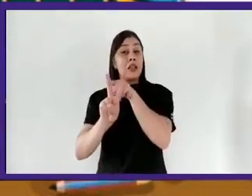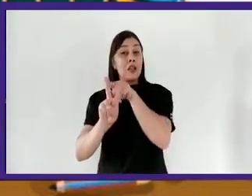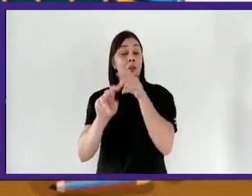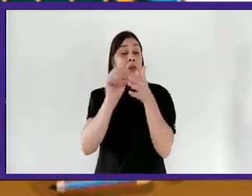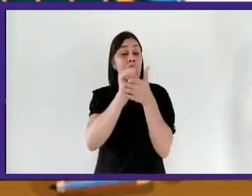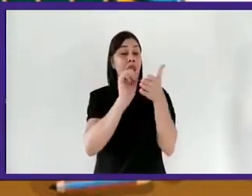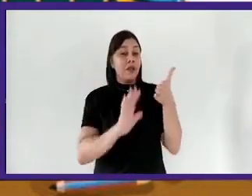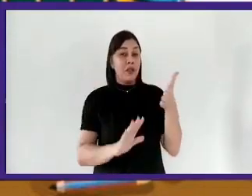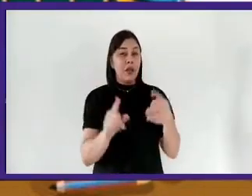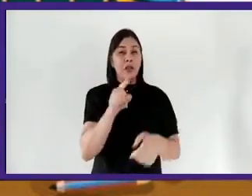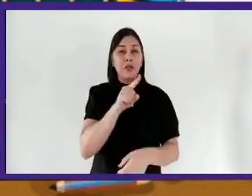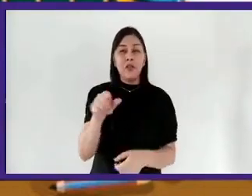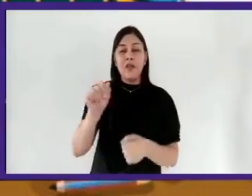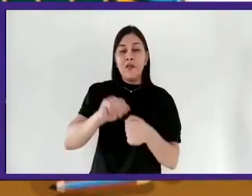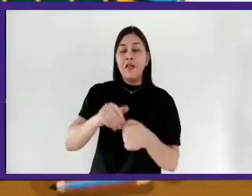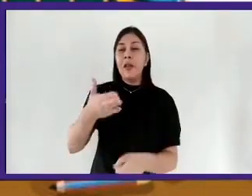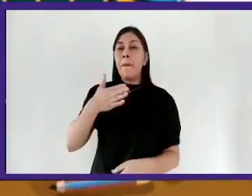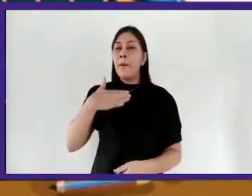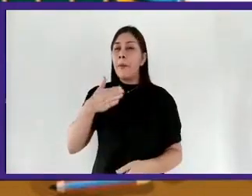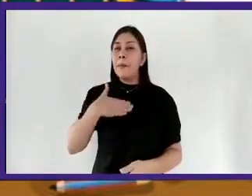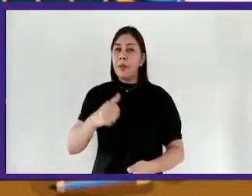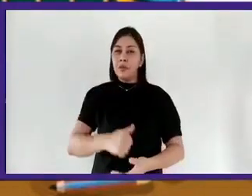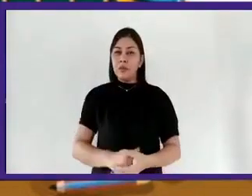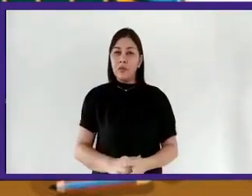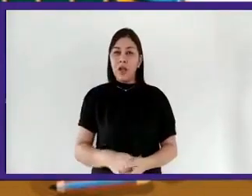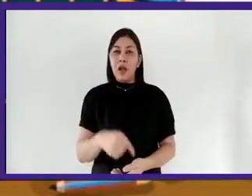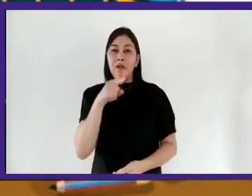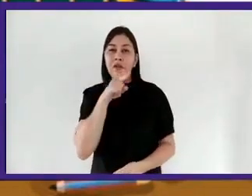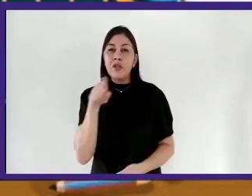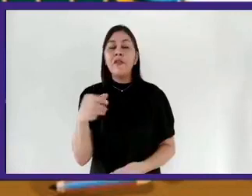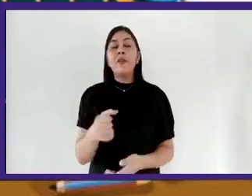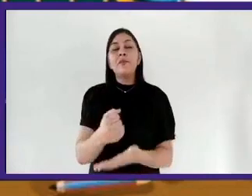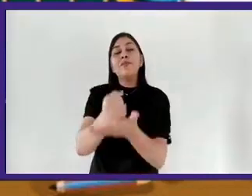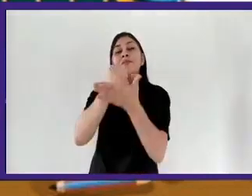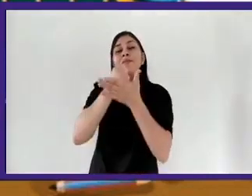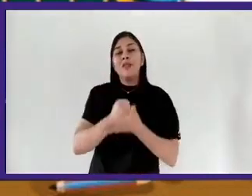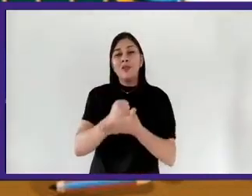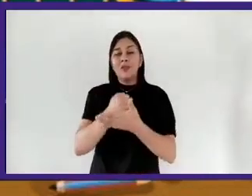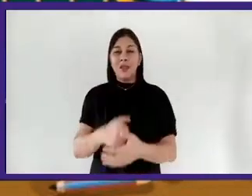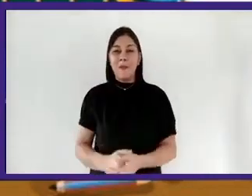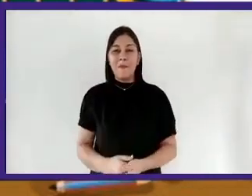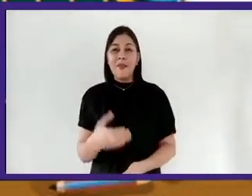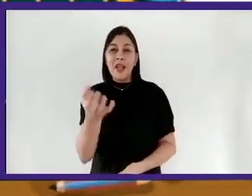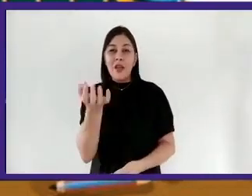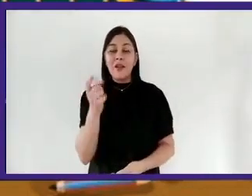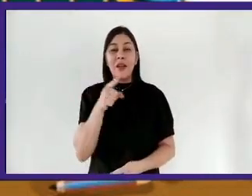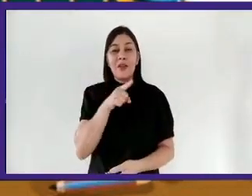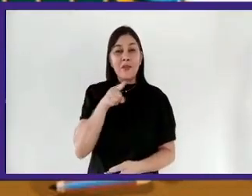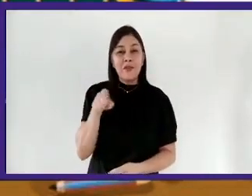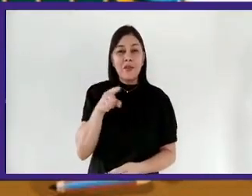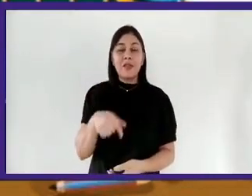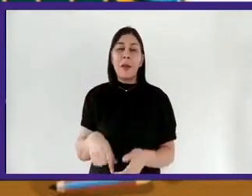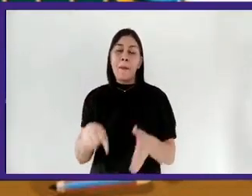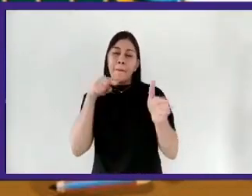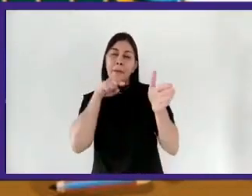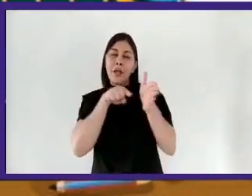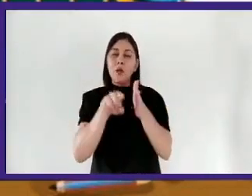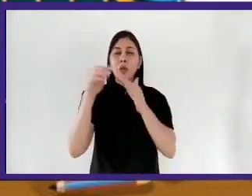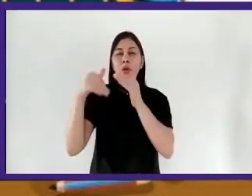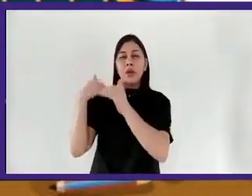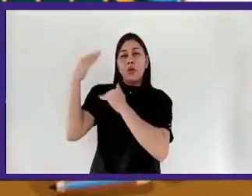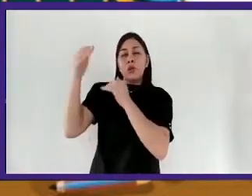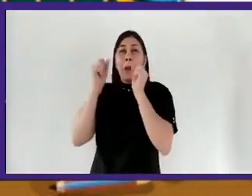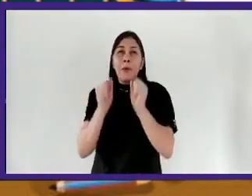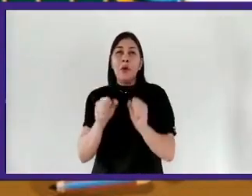outra atividade é uma coisa que você vai fazer por mim, você irá me ajudar. Eu quero que você pergunte aí